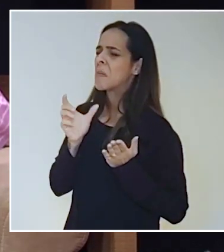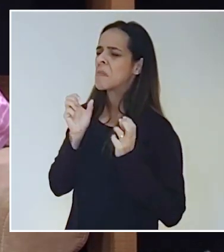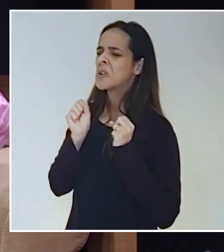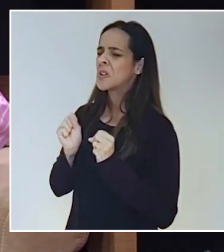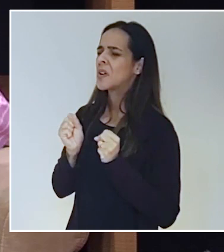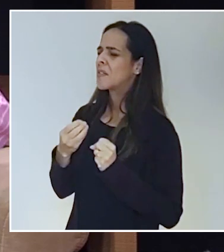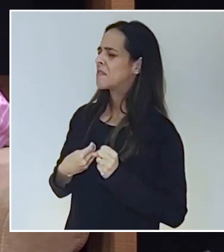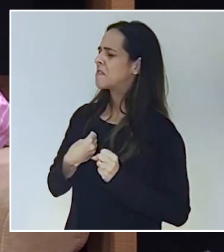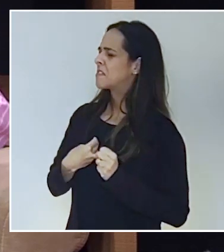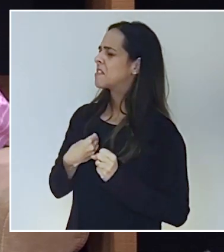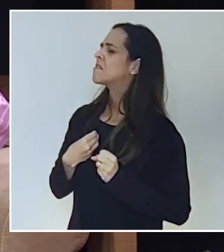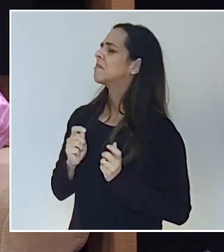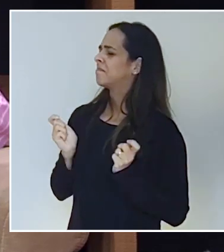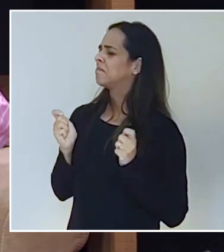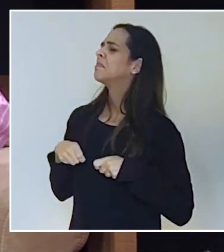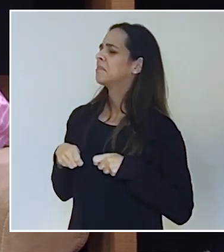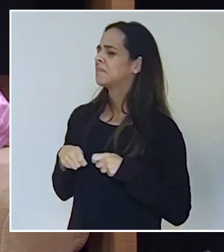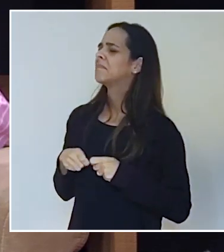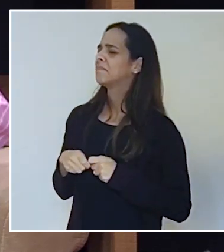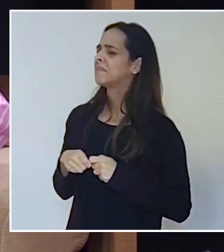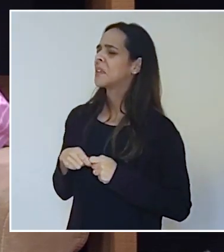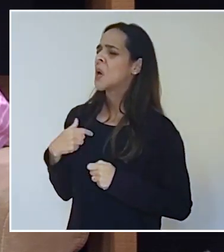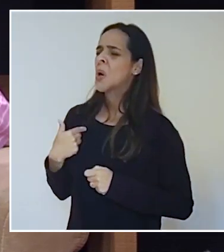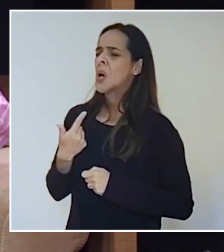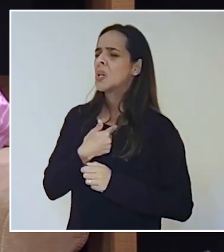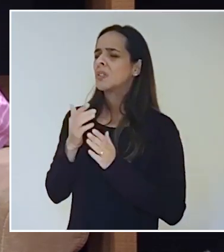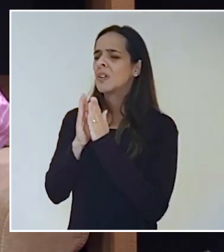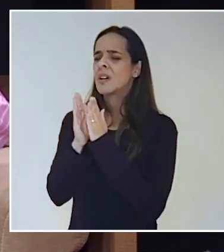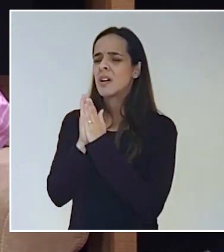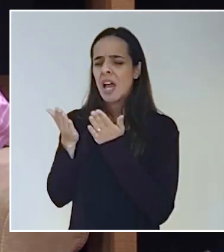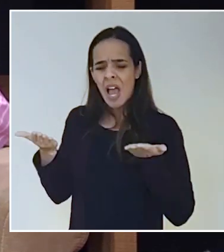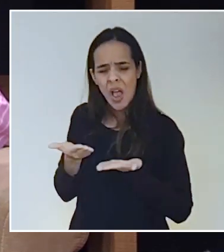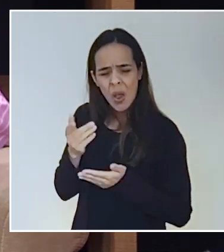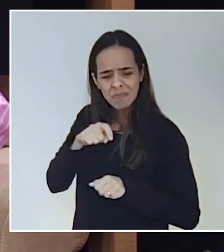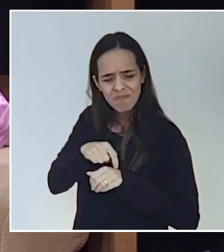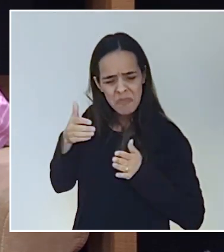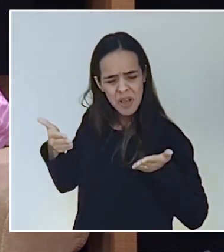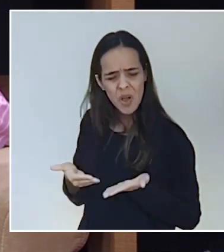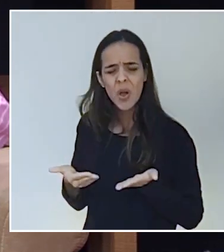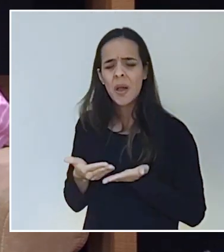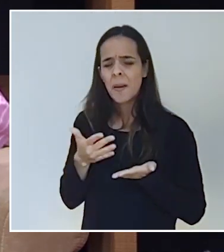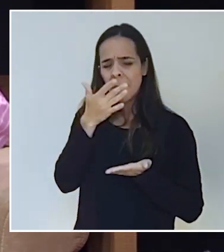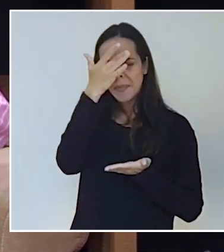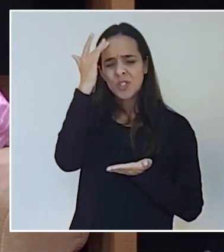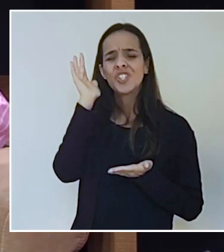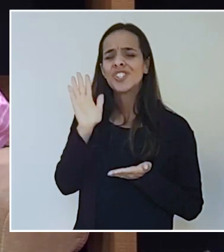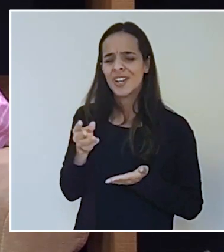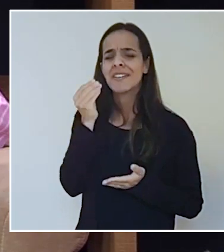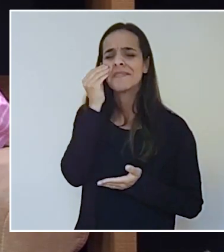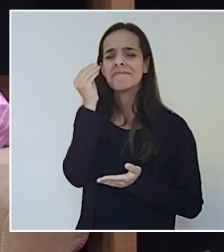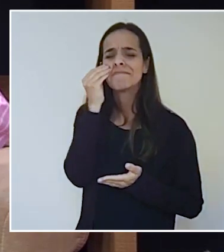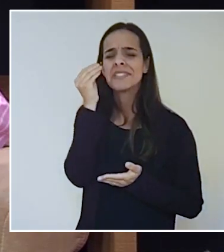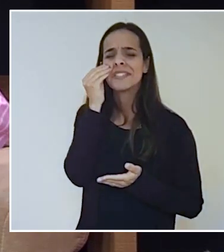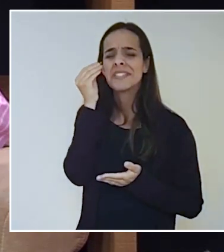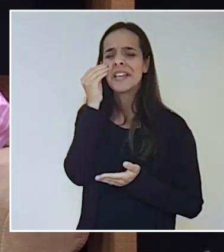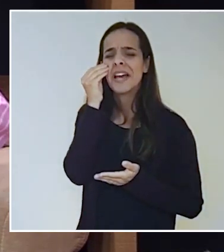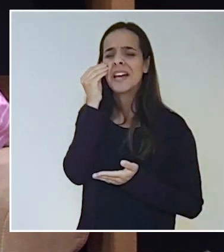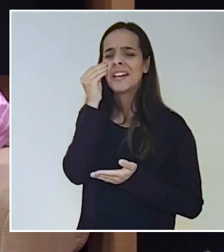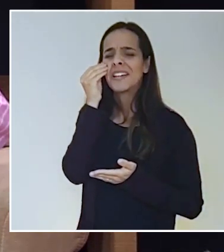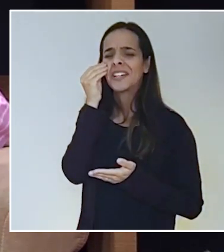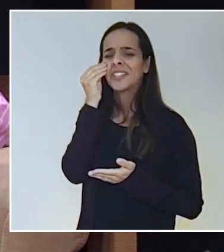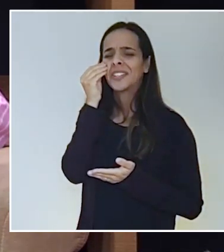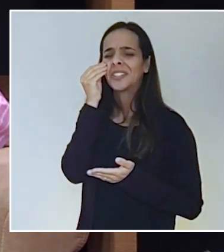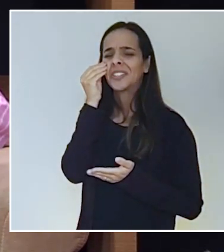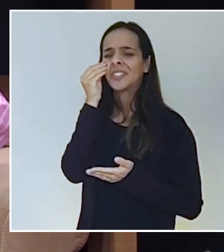Deus, para que neste momento aqueles que já tiveram uma experiência contigo possam se lembrar desse dia com